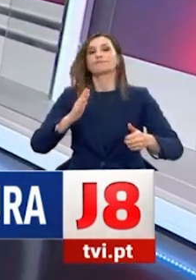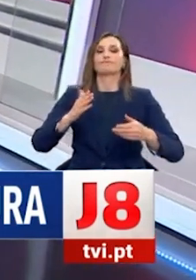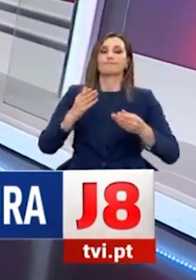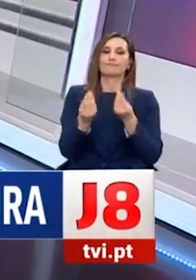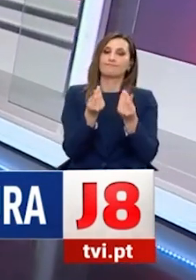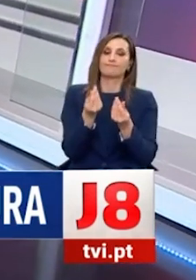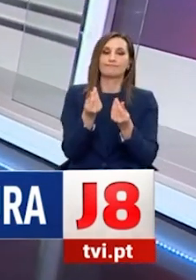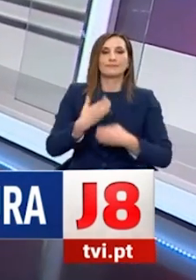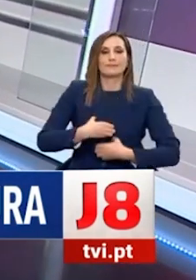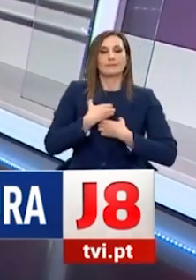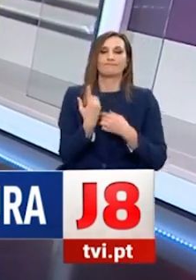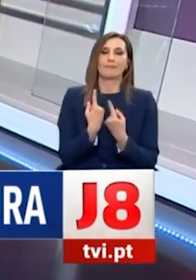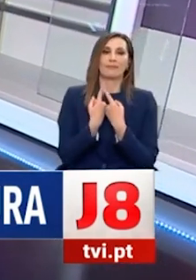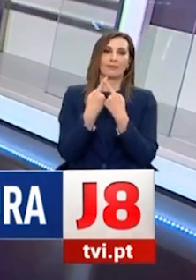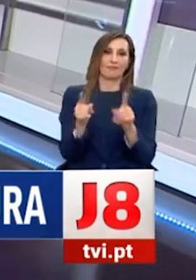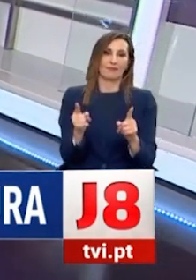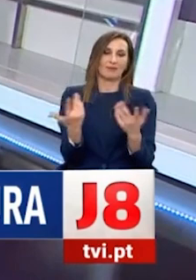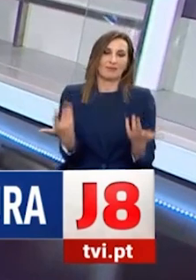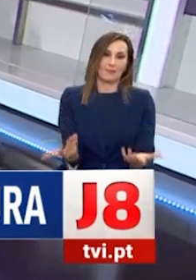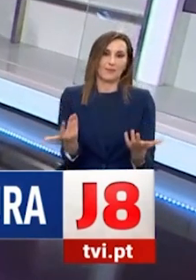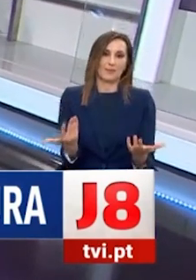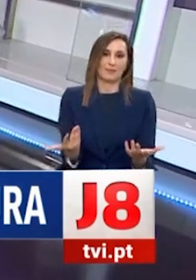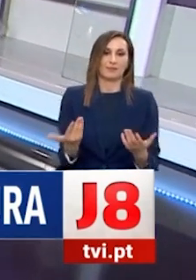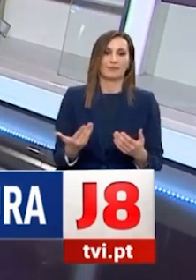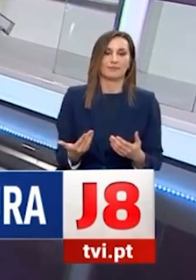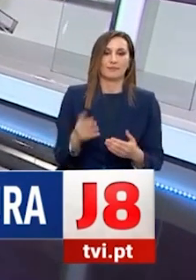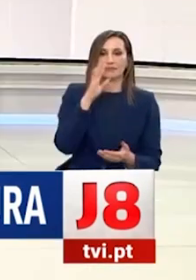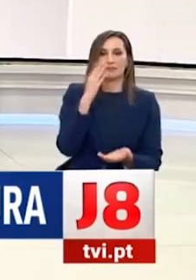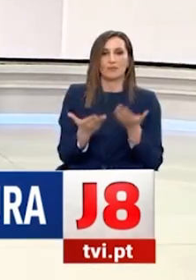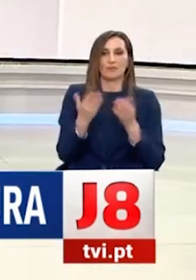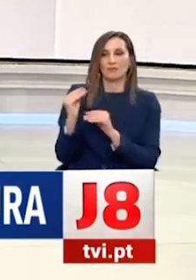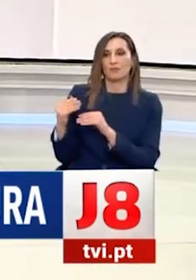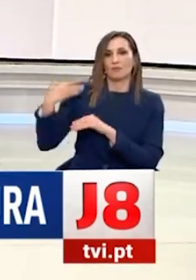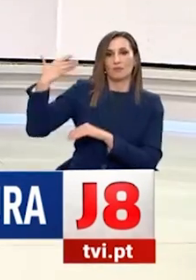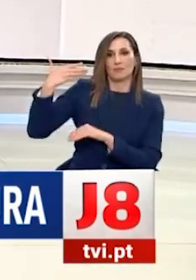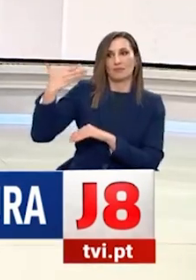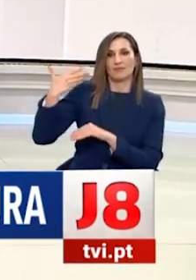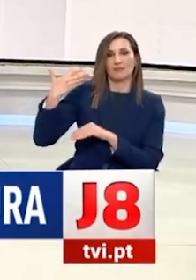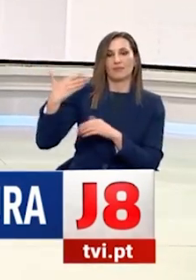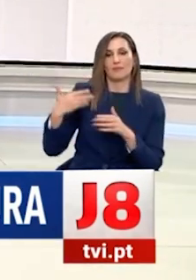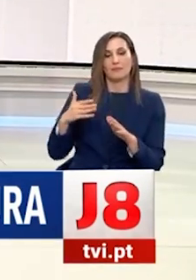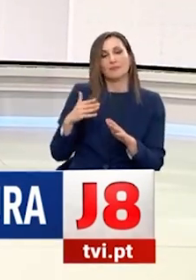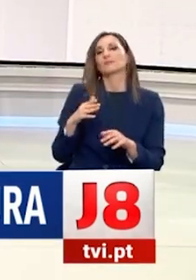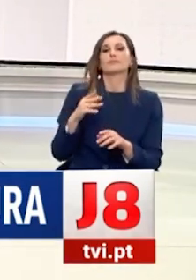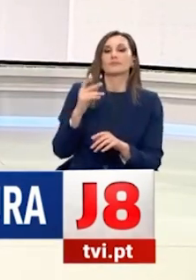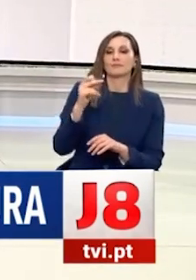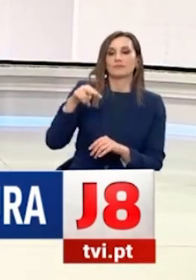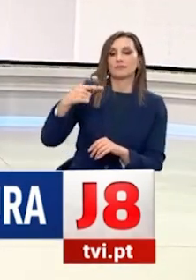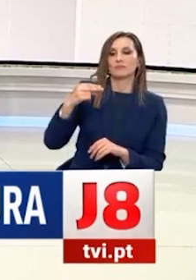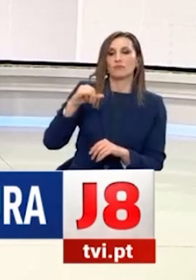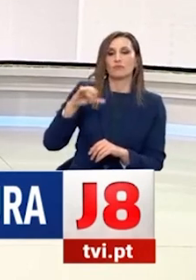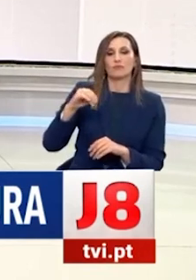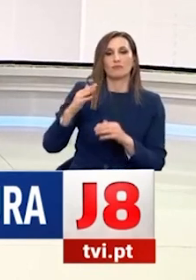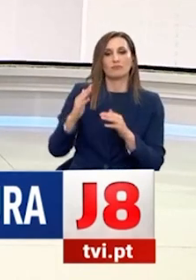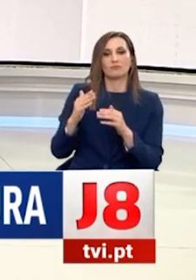espírito será diferente agora do que era no início, mas António Assis Teixeira, estás aí fora